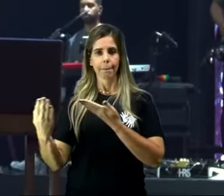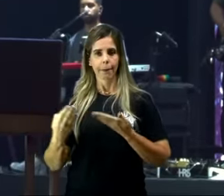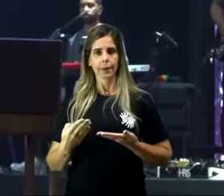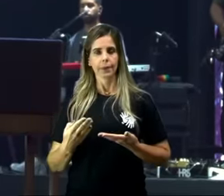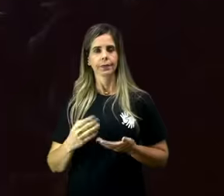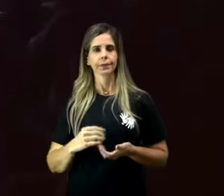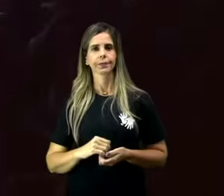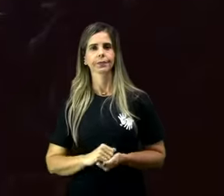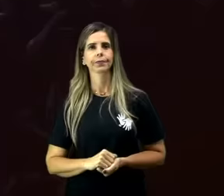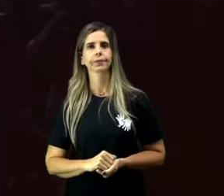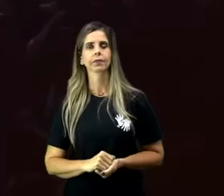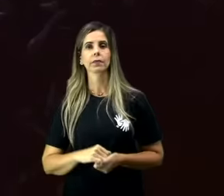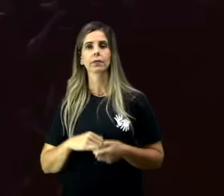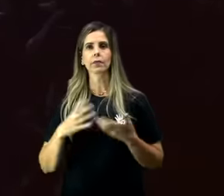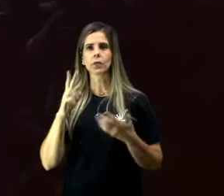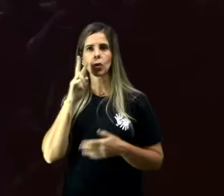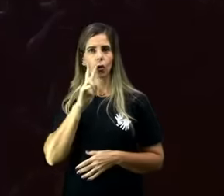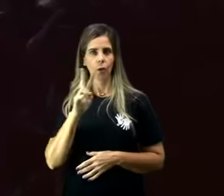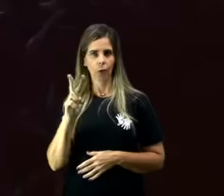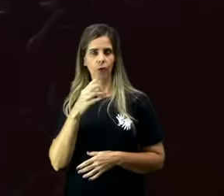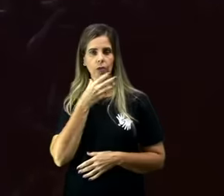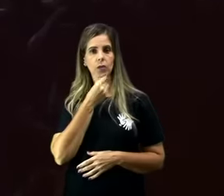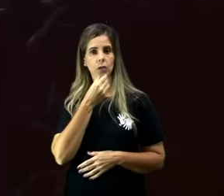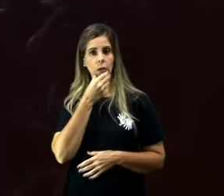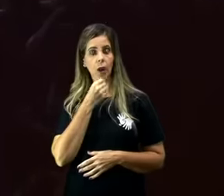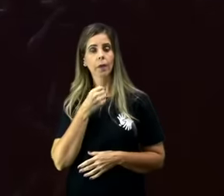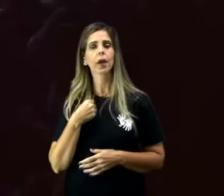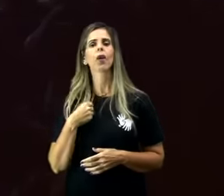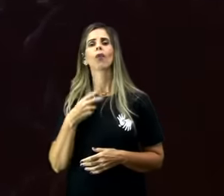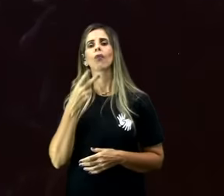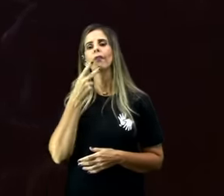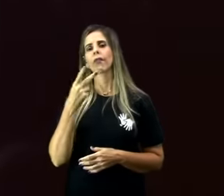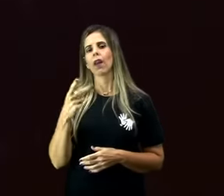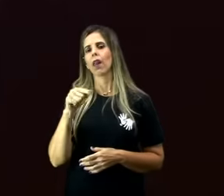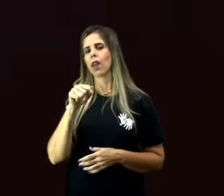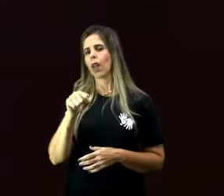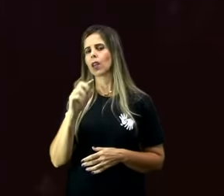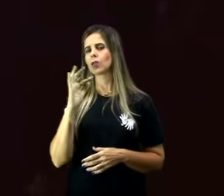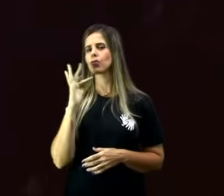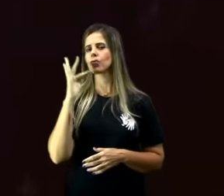Vem cá. Quando eu vi ele, eu falei: isso vai ser um evangelista.